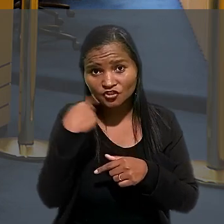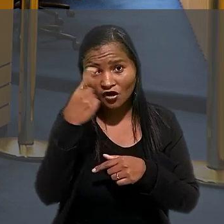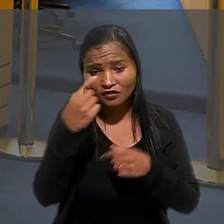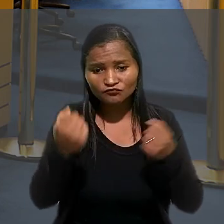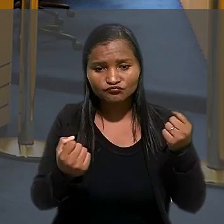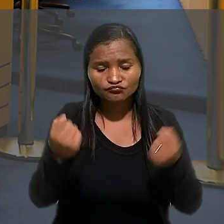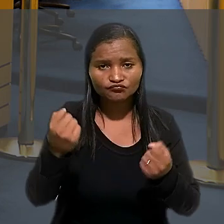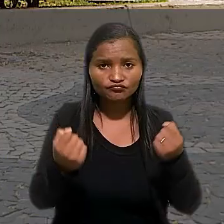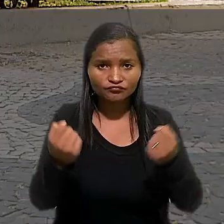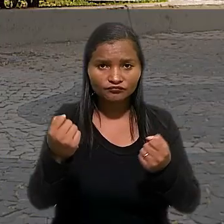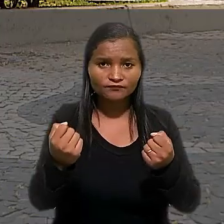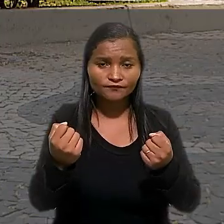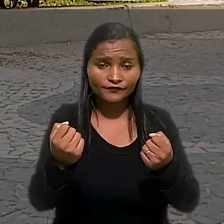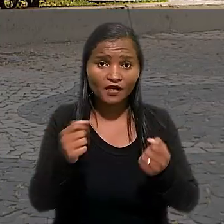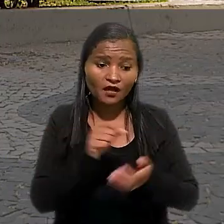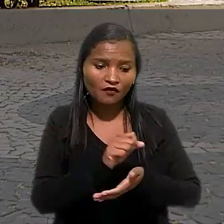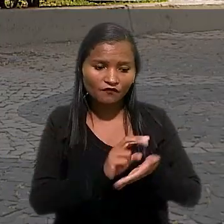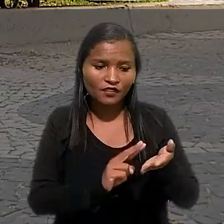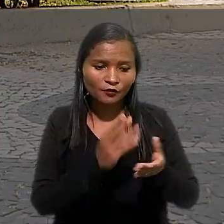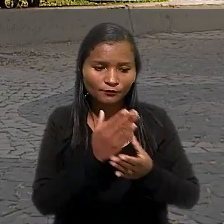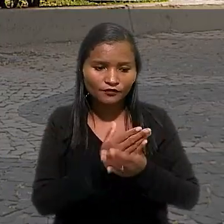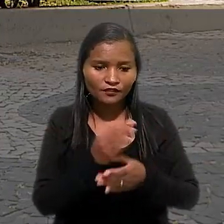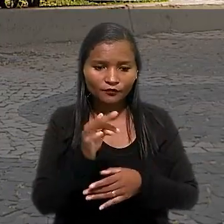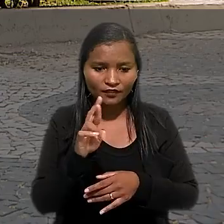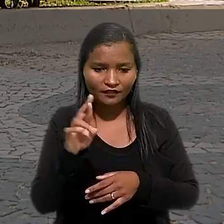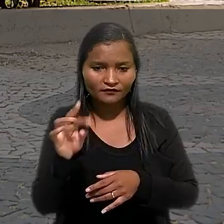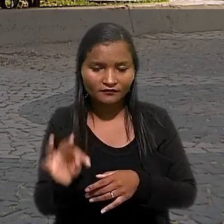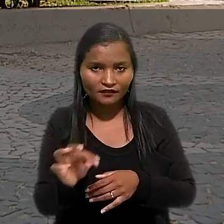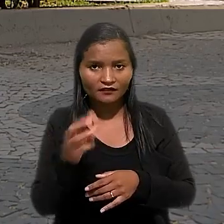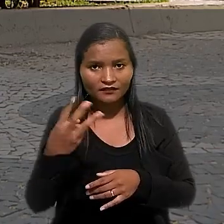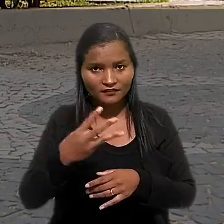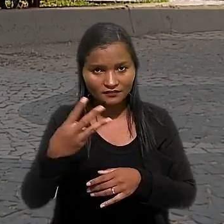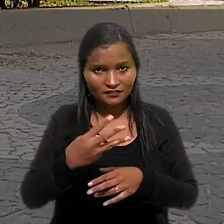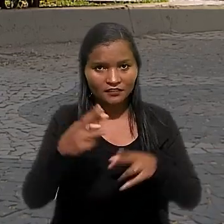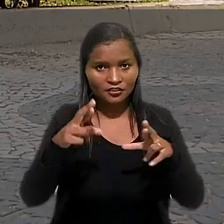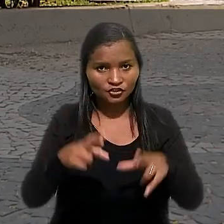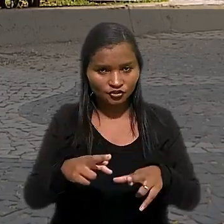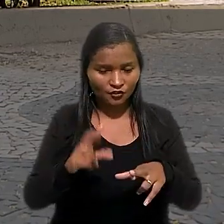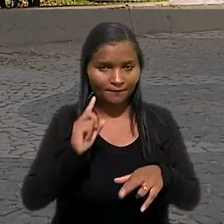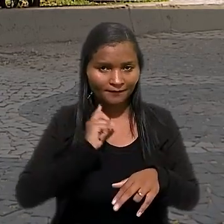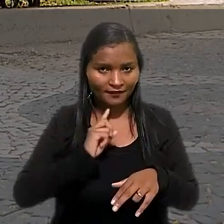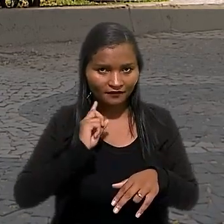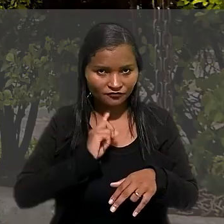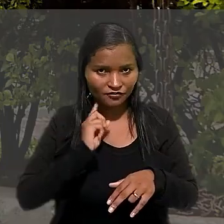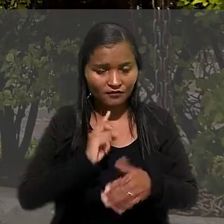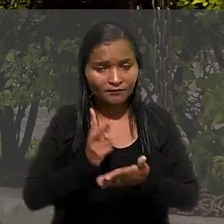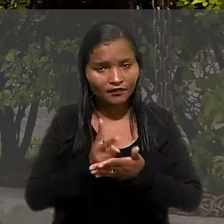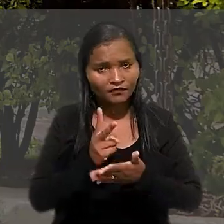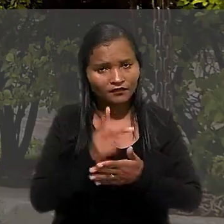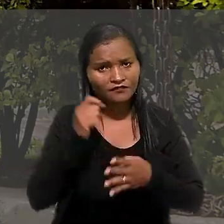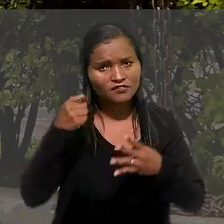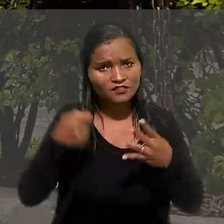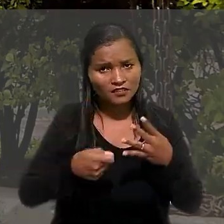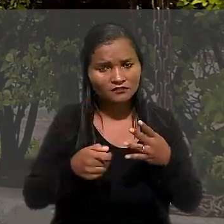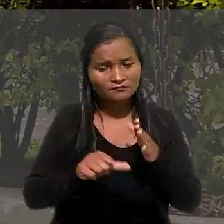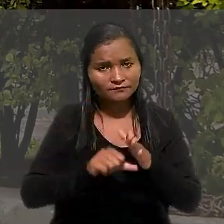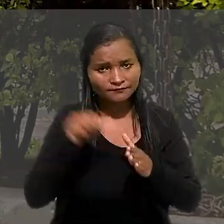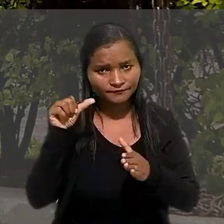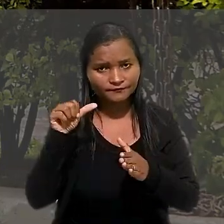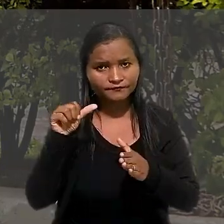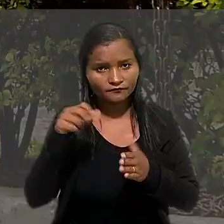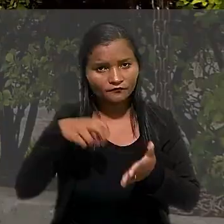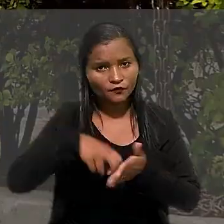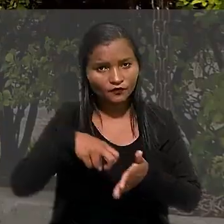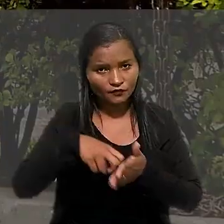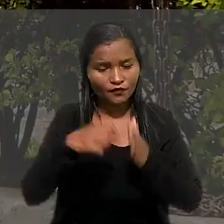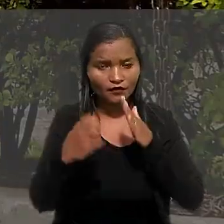horas na direção. Ao avaliar o caso, o Tribunal Regional do Trabalho da Terceira Região, em Minas Gerais, manteve a sentença de primeiro grau